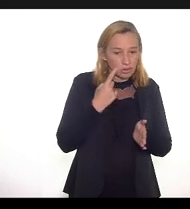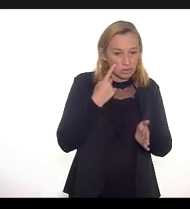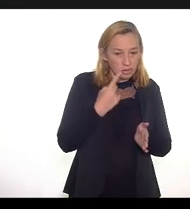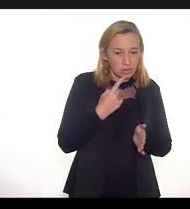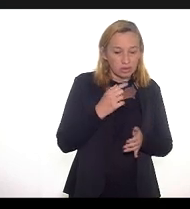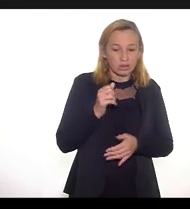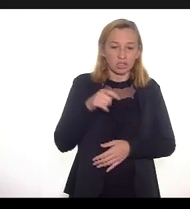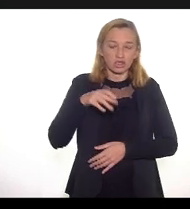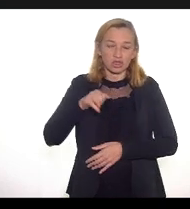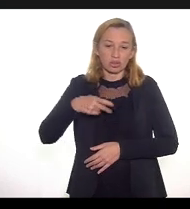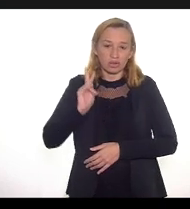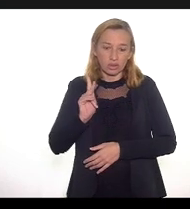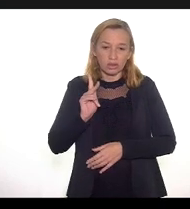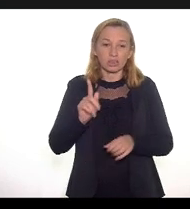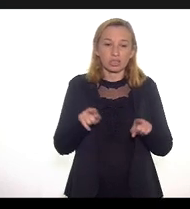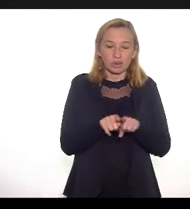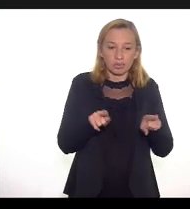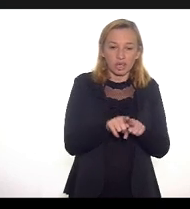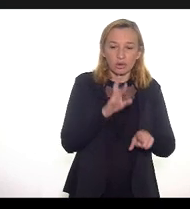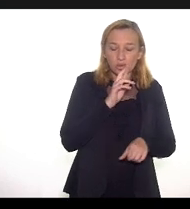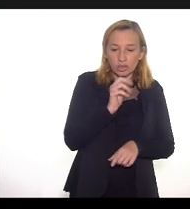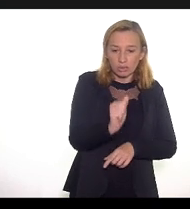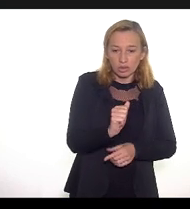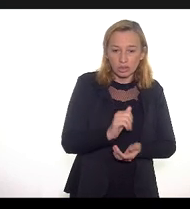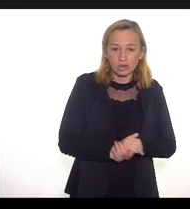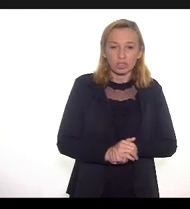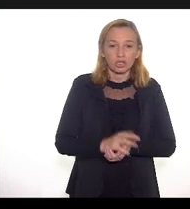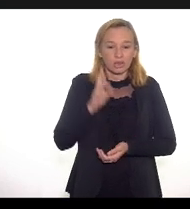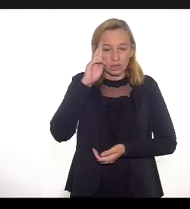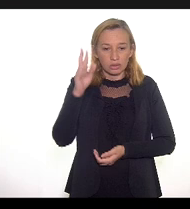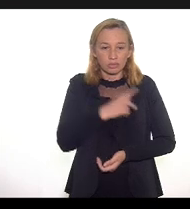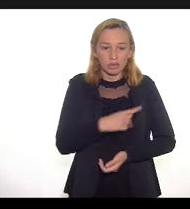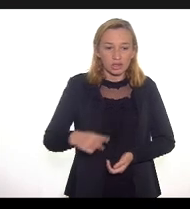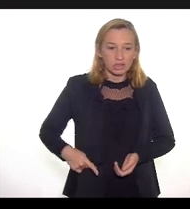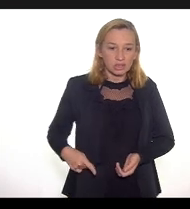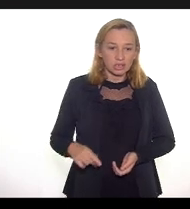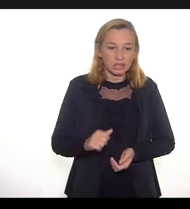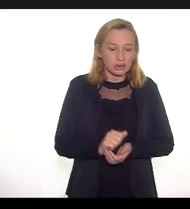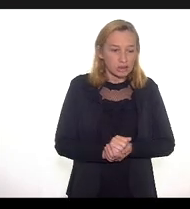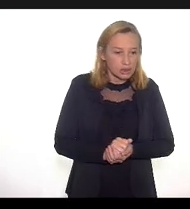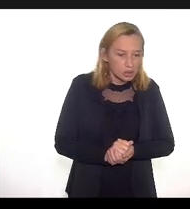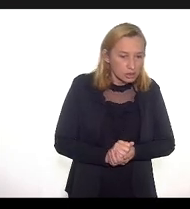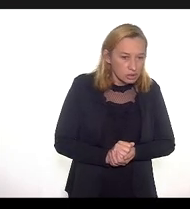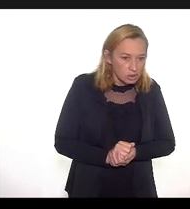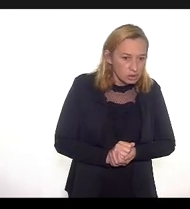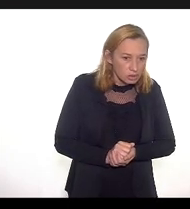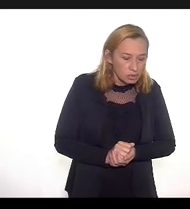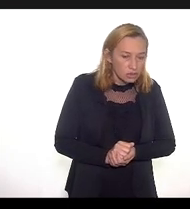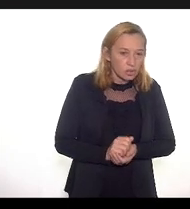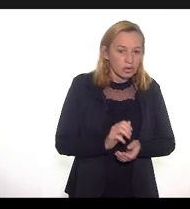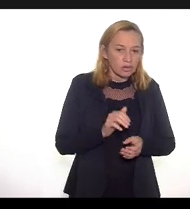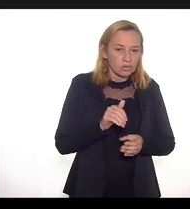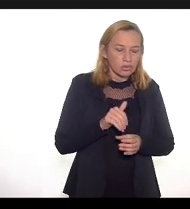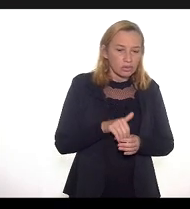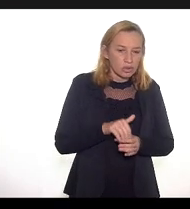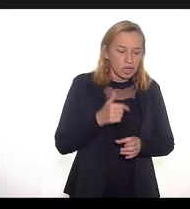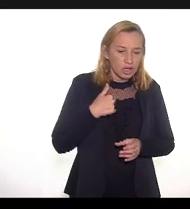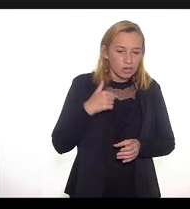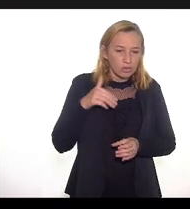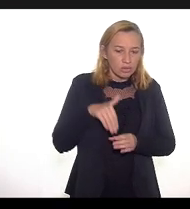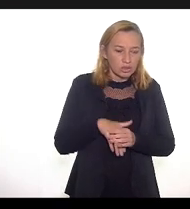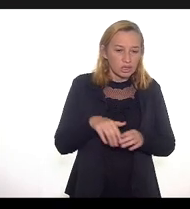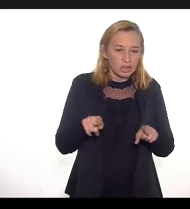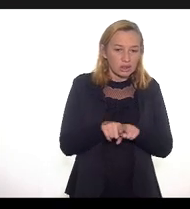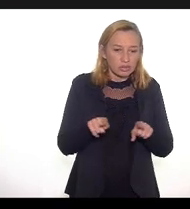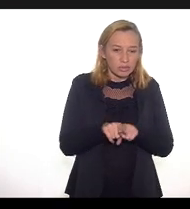e agora pelo deputado Rodrigo Amorim. Presidente, Célia Jordão, eu votei por abstenção no grupo, tá bom? Tá,